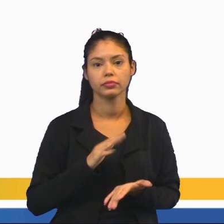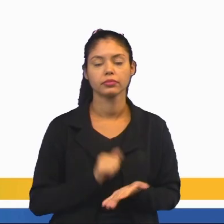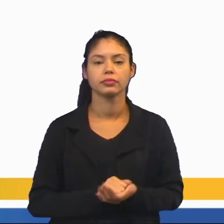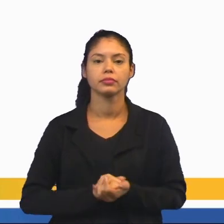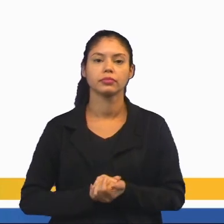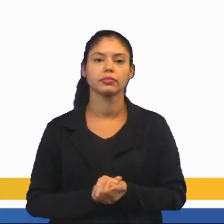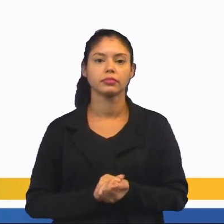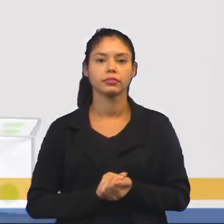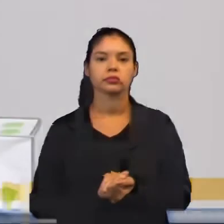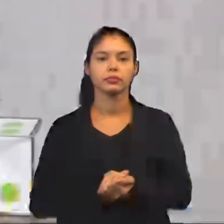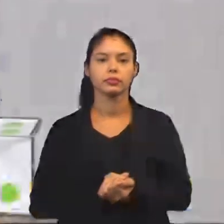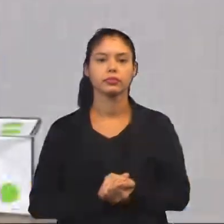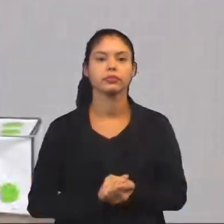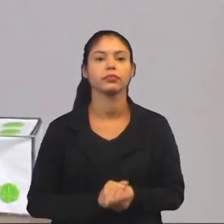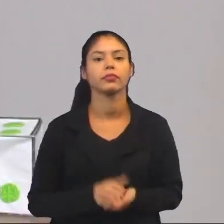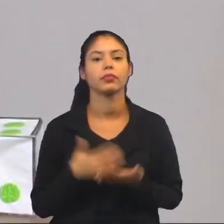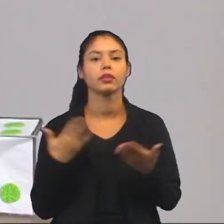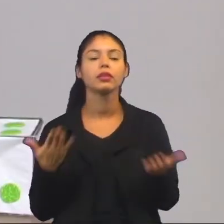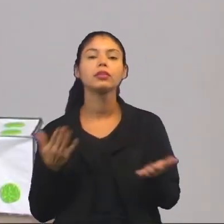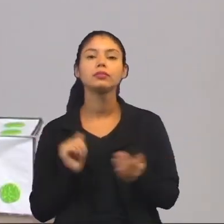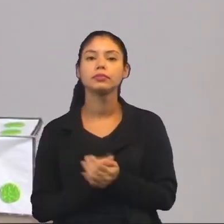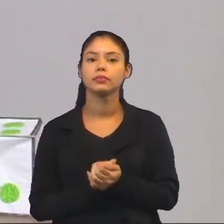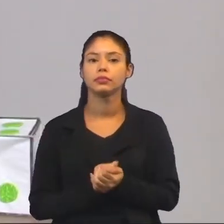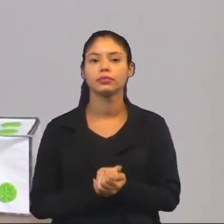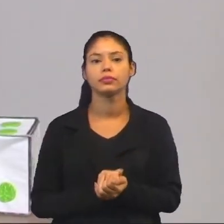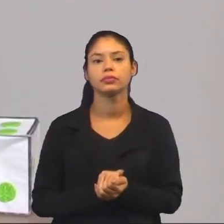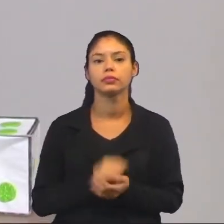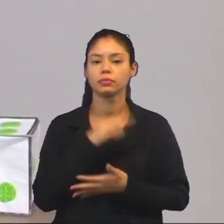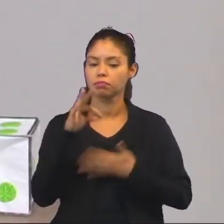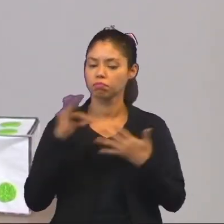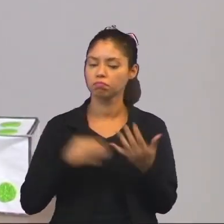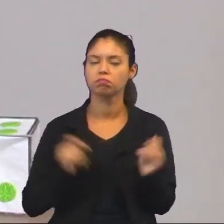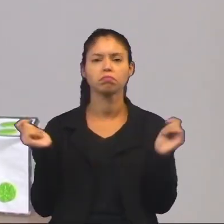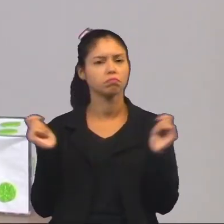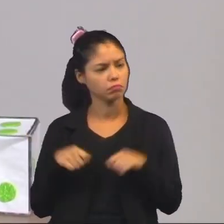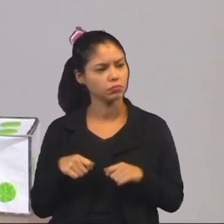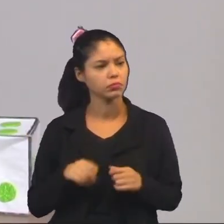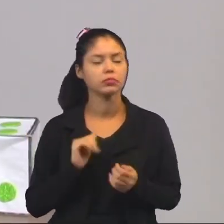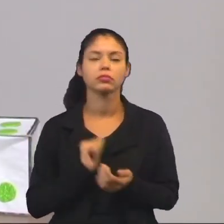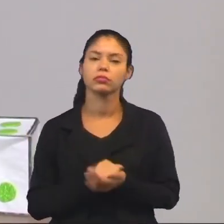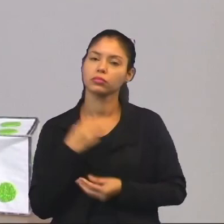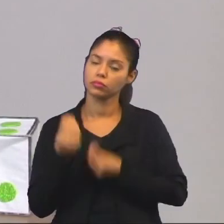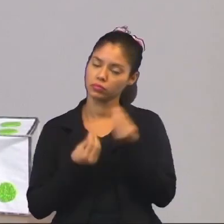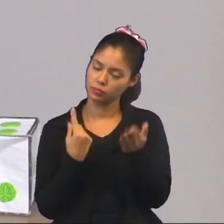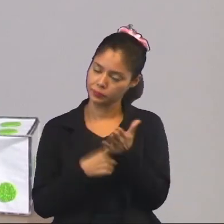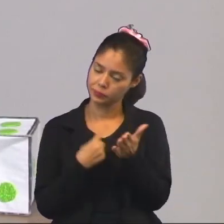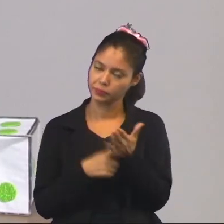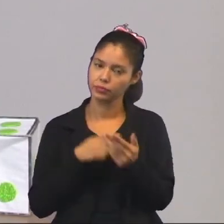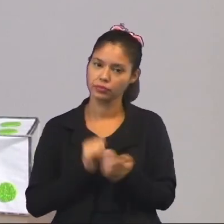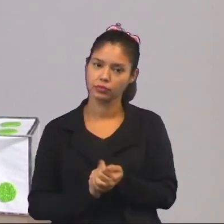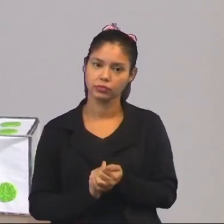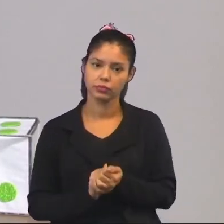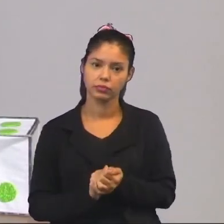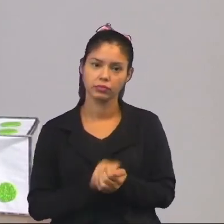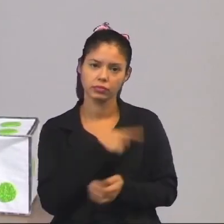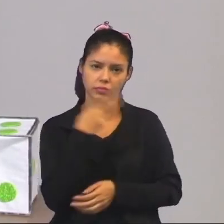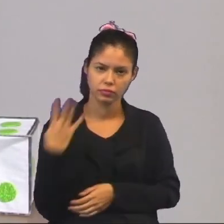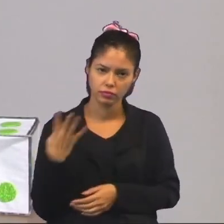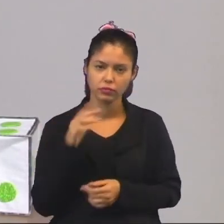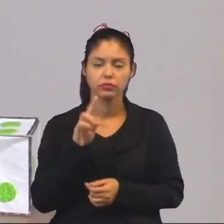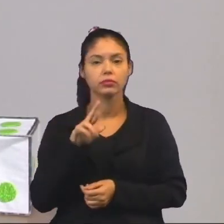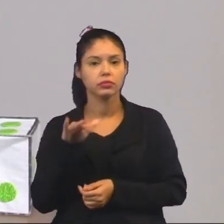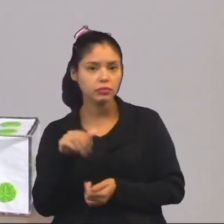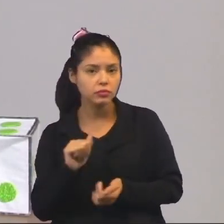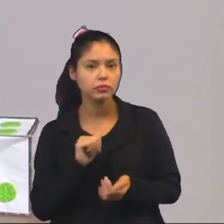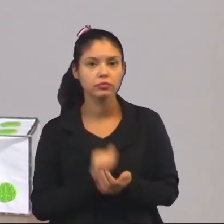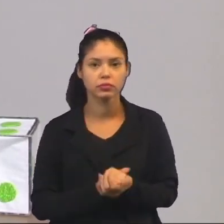crianças, vem aqui comigo. Então, essas são as formas de possibilidades de combinação, né? De quantas